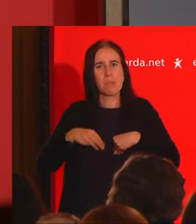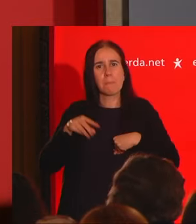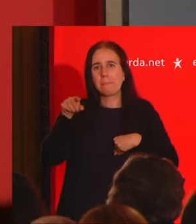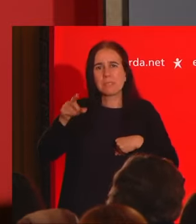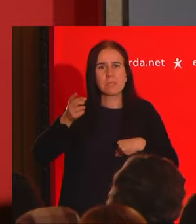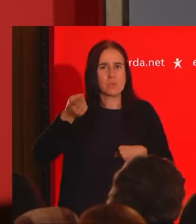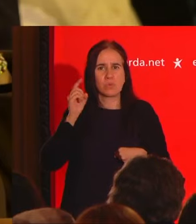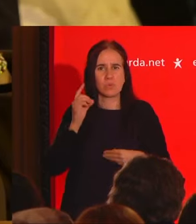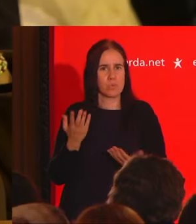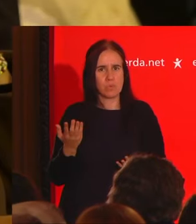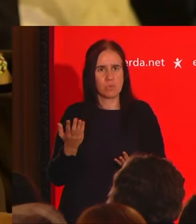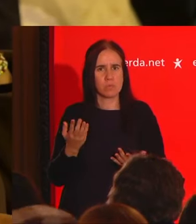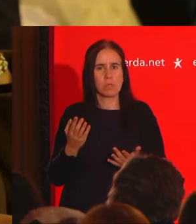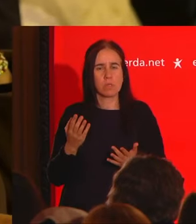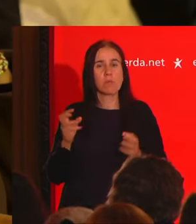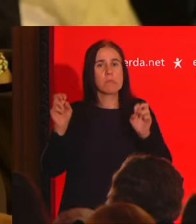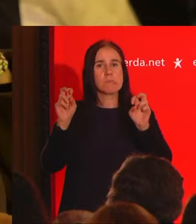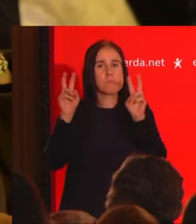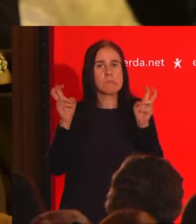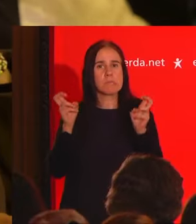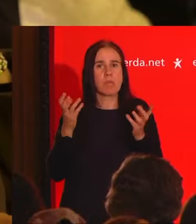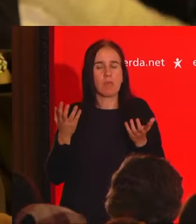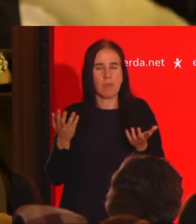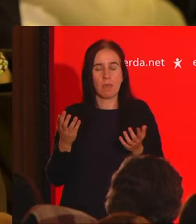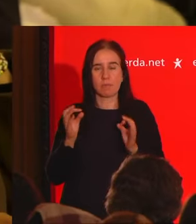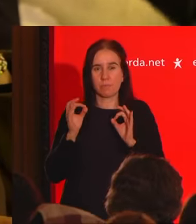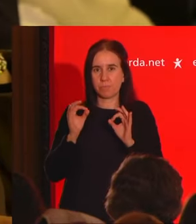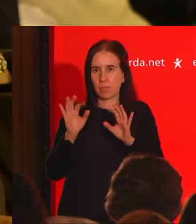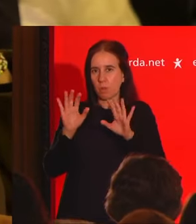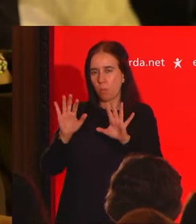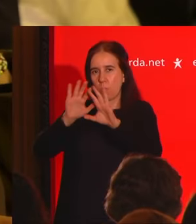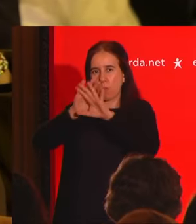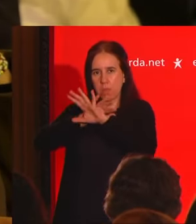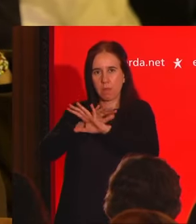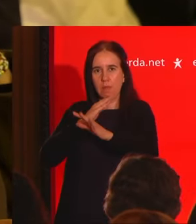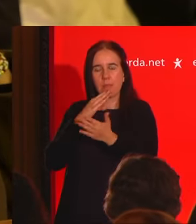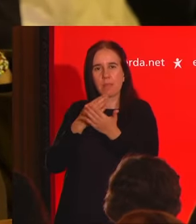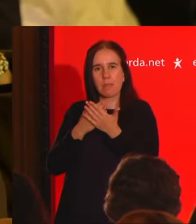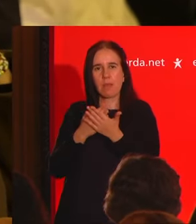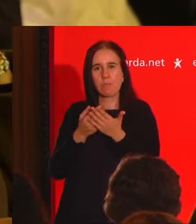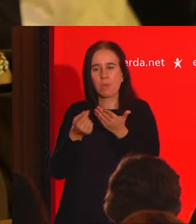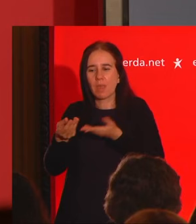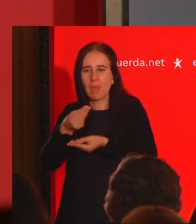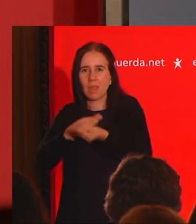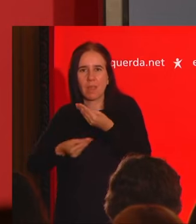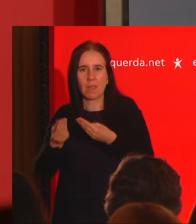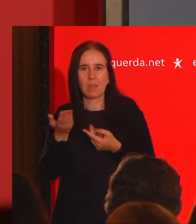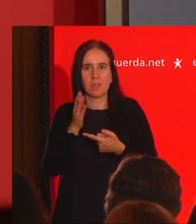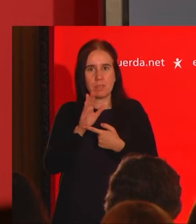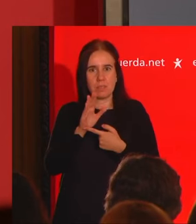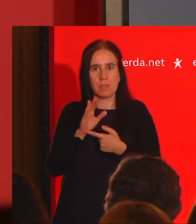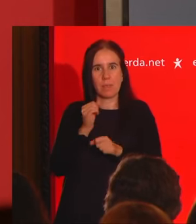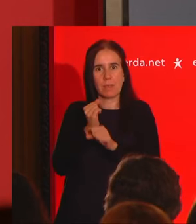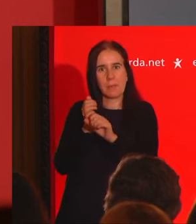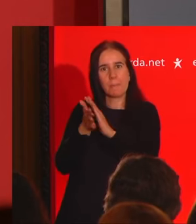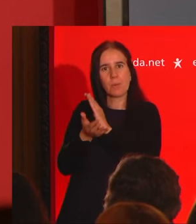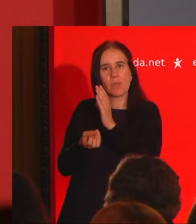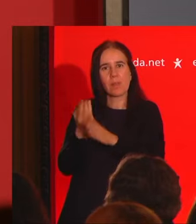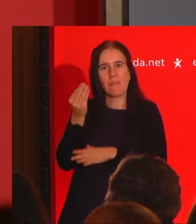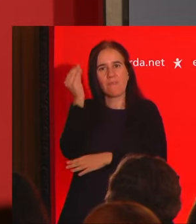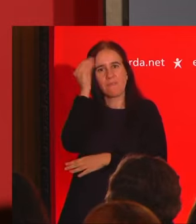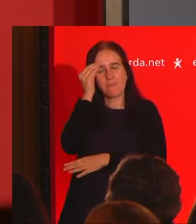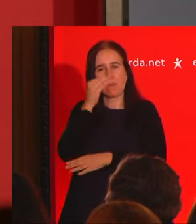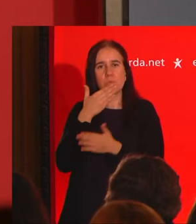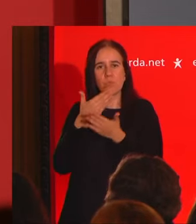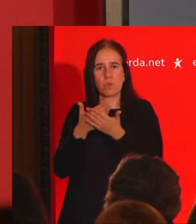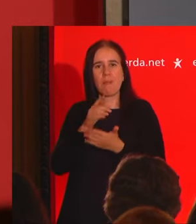que se trata. O que se trata é de uma fachada para esquemas como a falsa criação de emprego para a